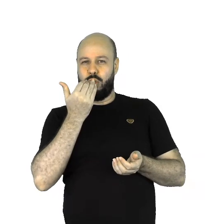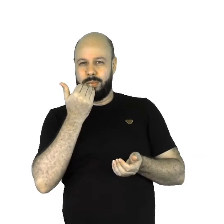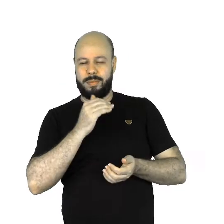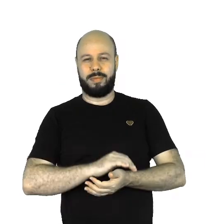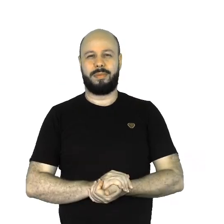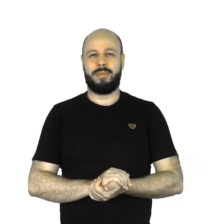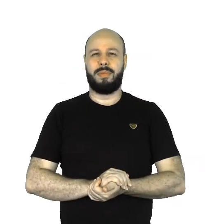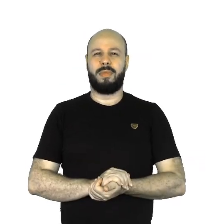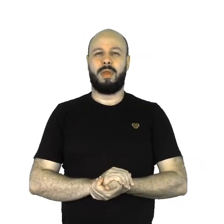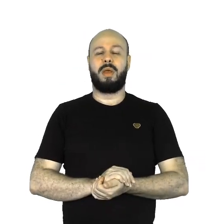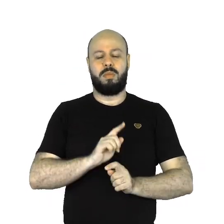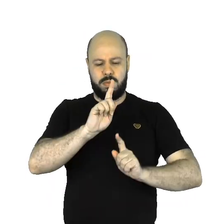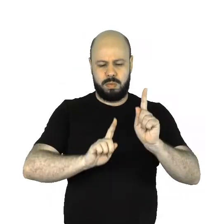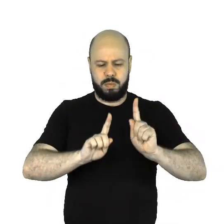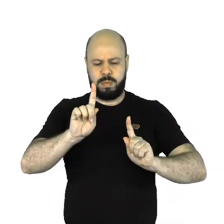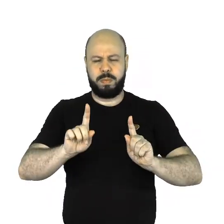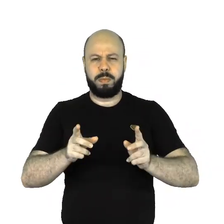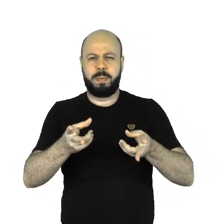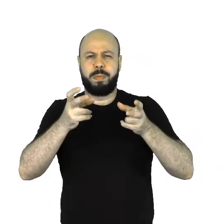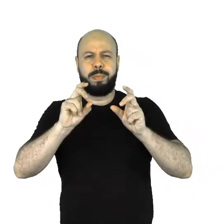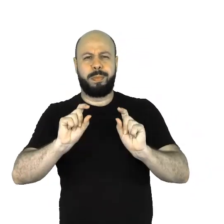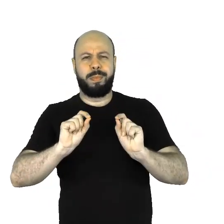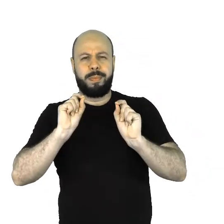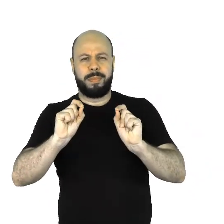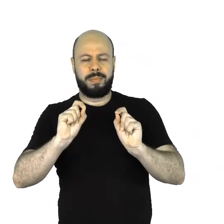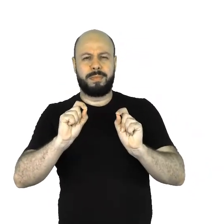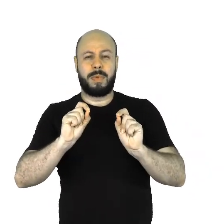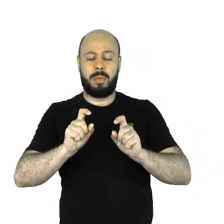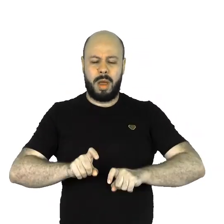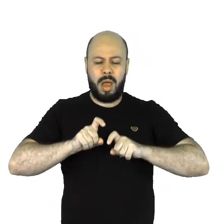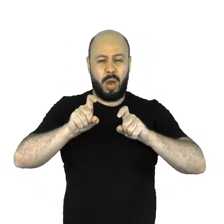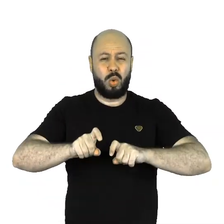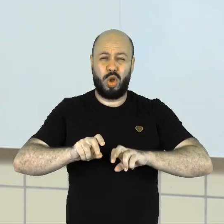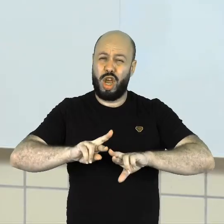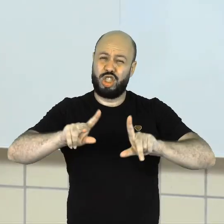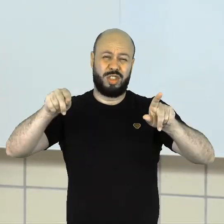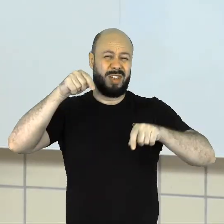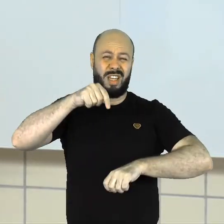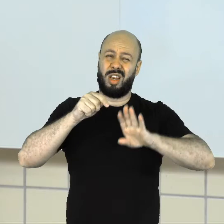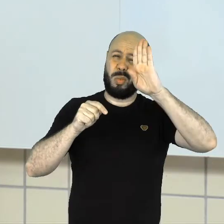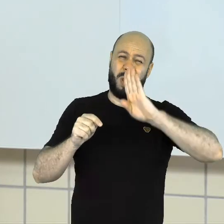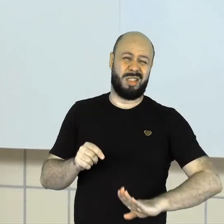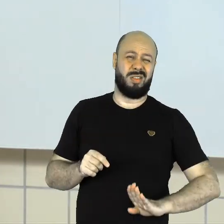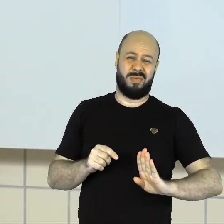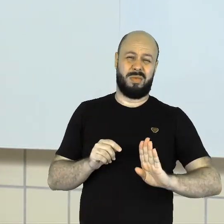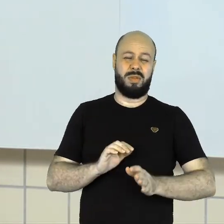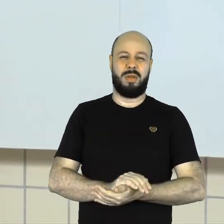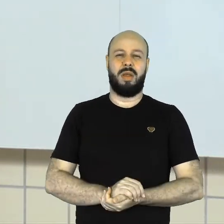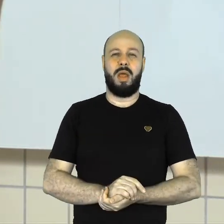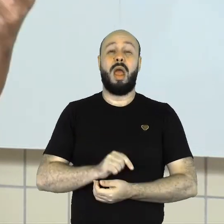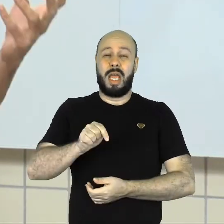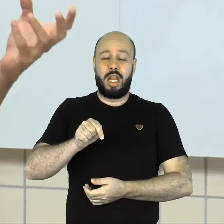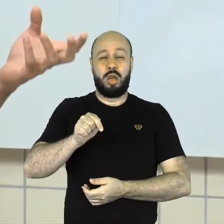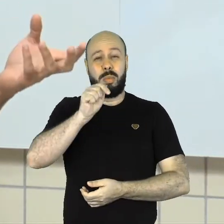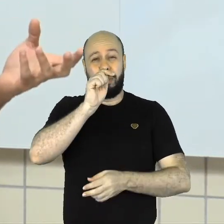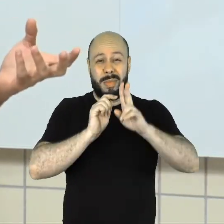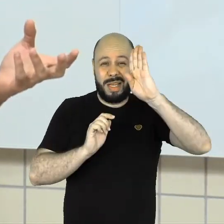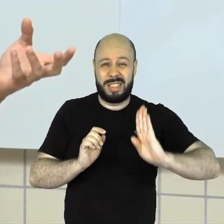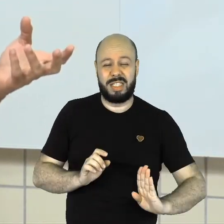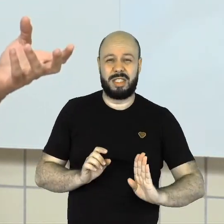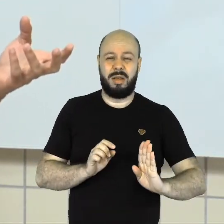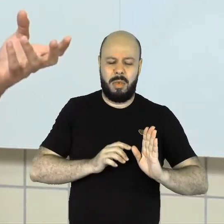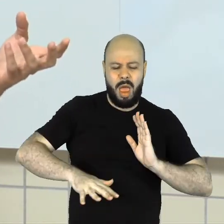desse dado, a gente pode ver que eles têm uma agricultura muito diferente da nossa, tá? As nossas áreas